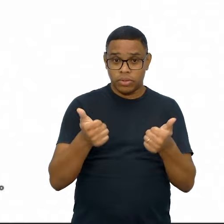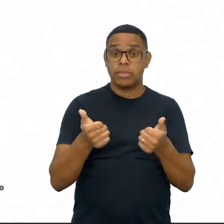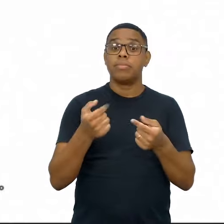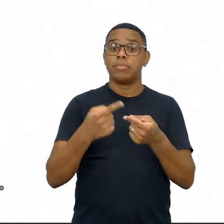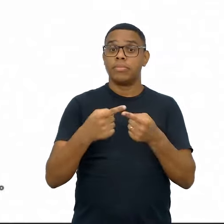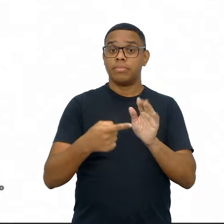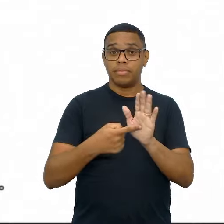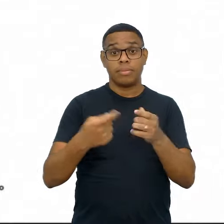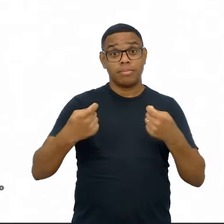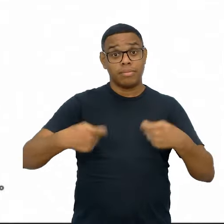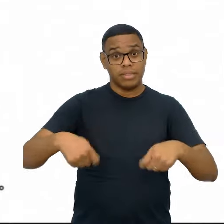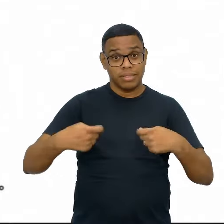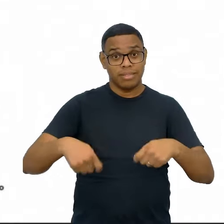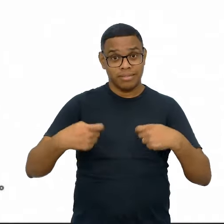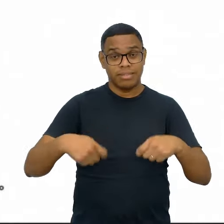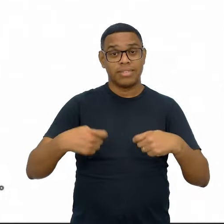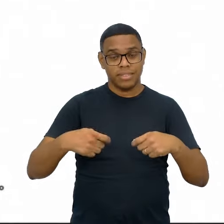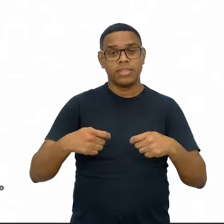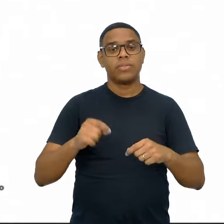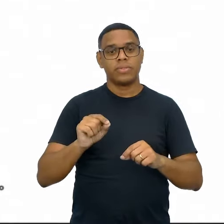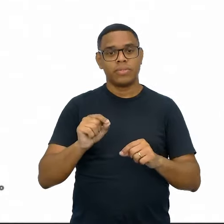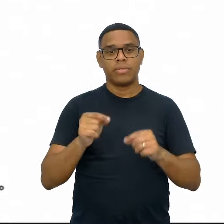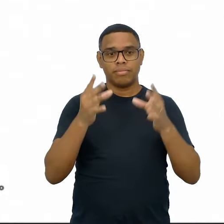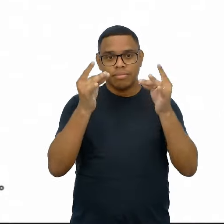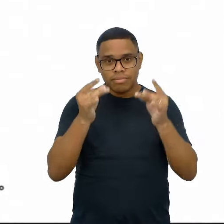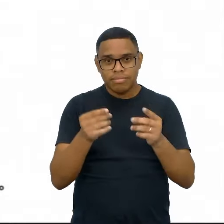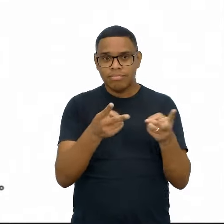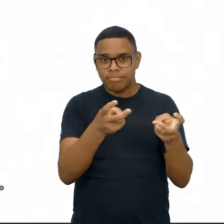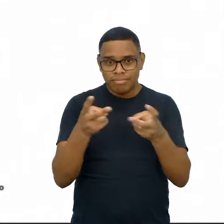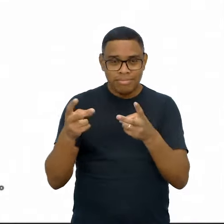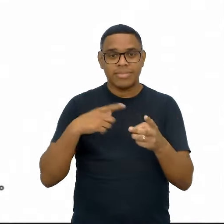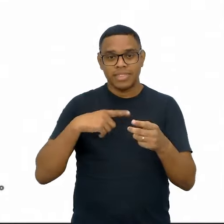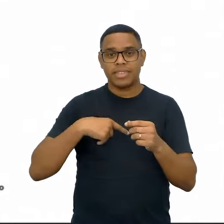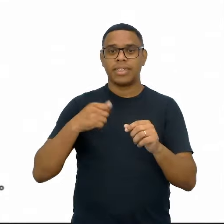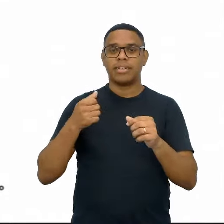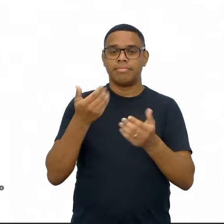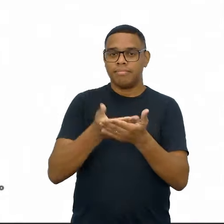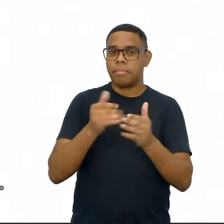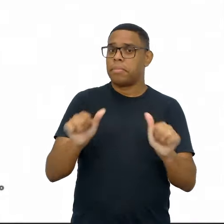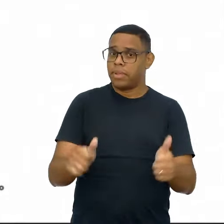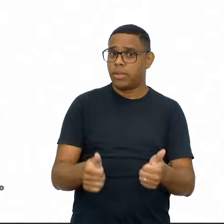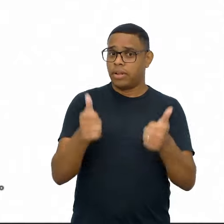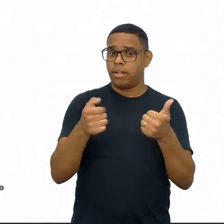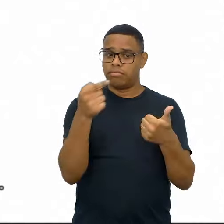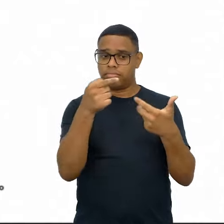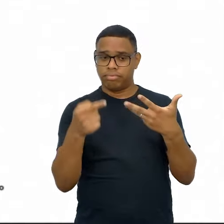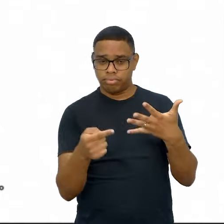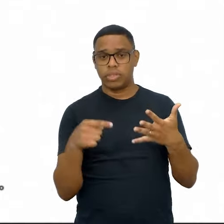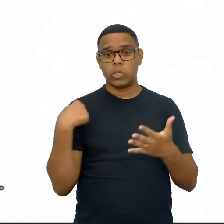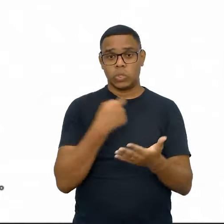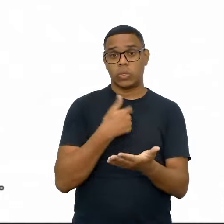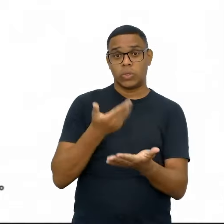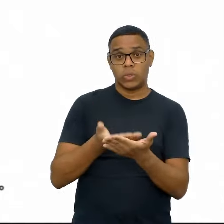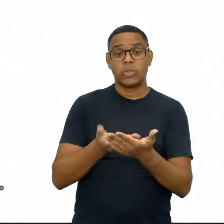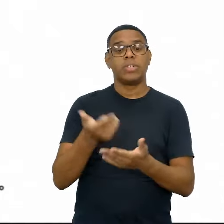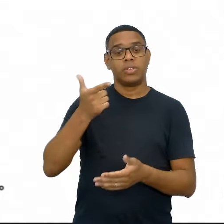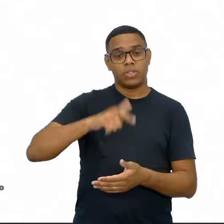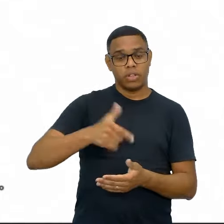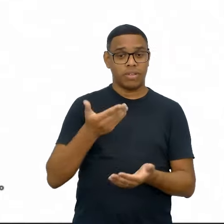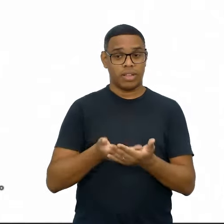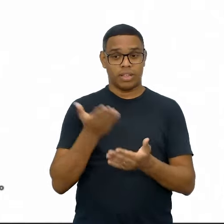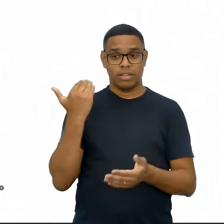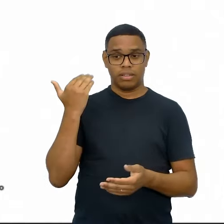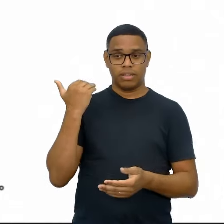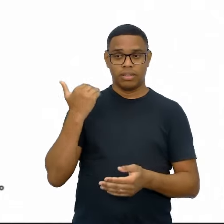que a necessidade de uma vez, né, que elas indicam a necessidade de uma retomada. Nós vamos revisitar algumas aulas do